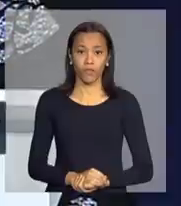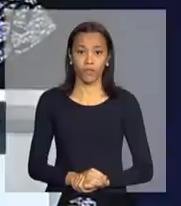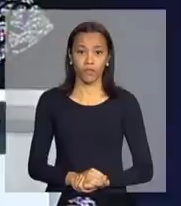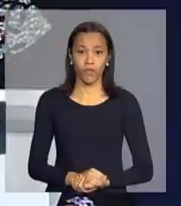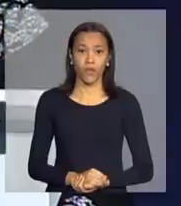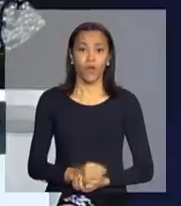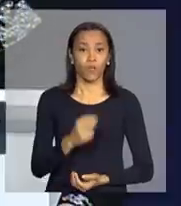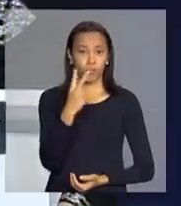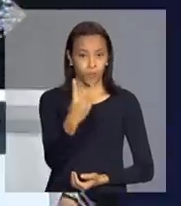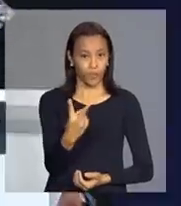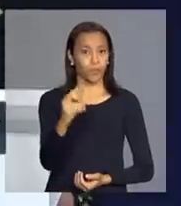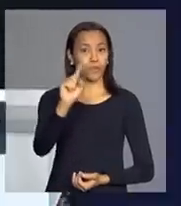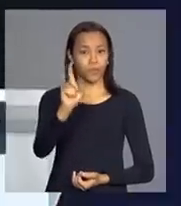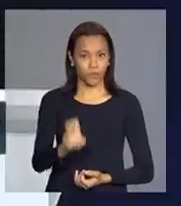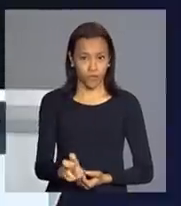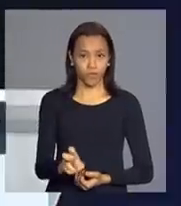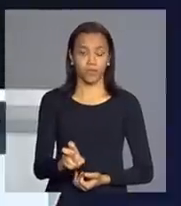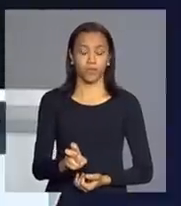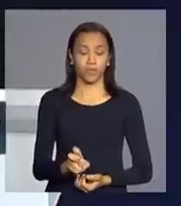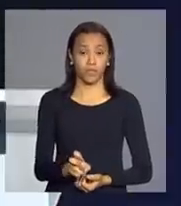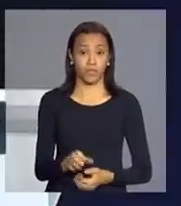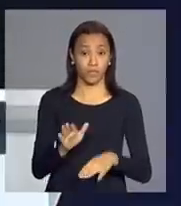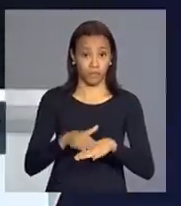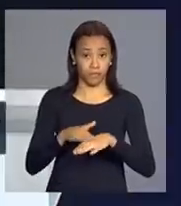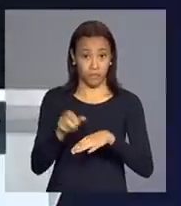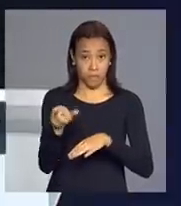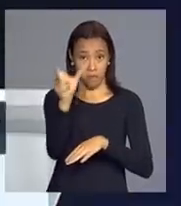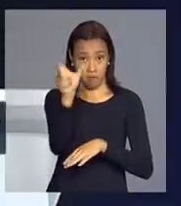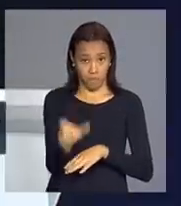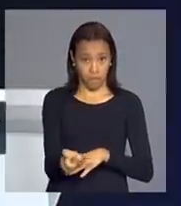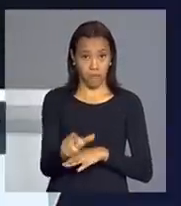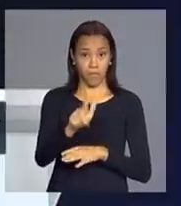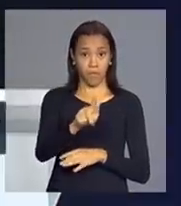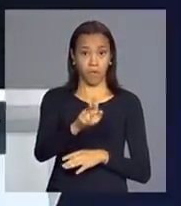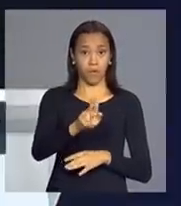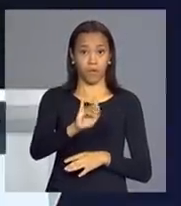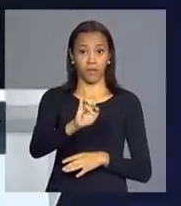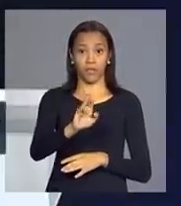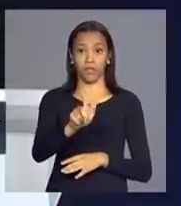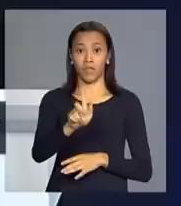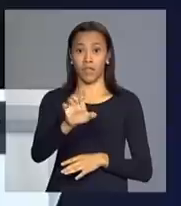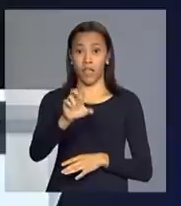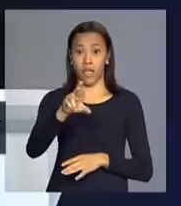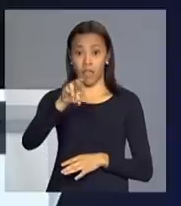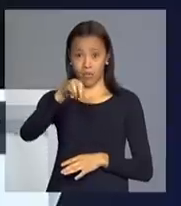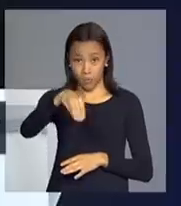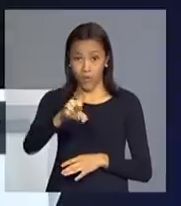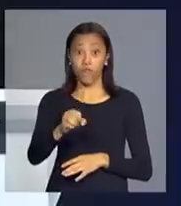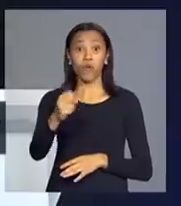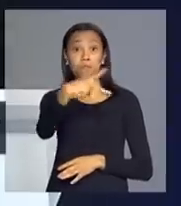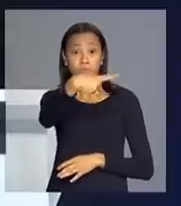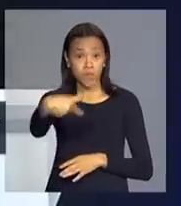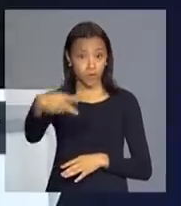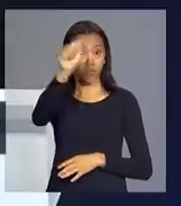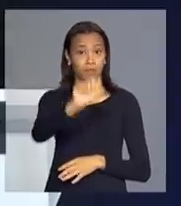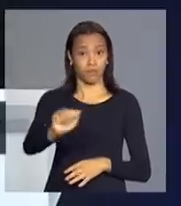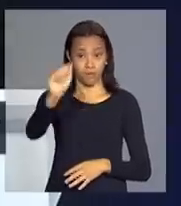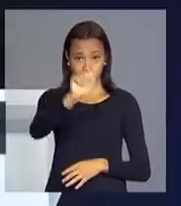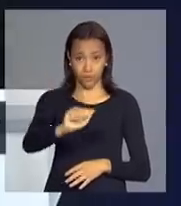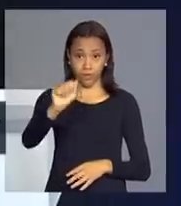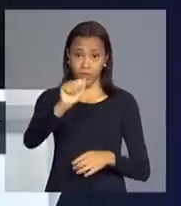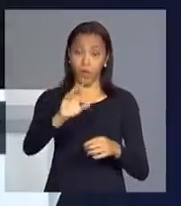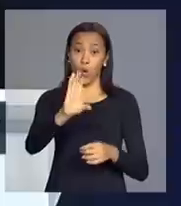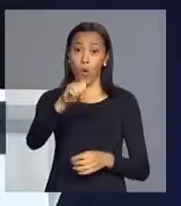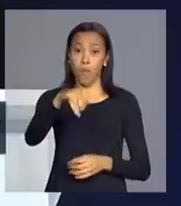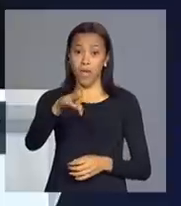Por duas vezes, o Guilherme Affif Domingos foi presidente da Associação Comercial e